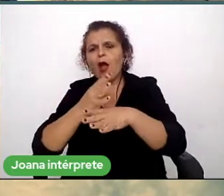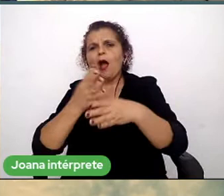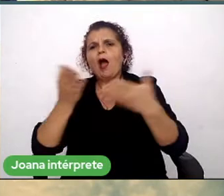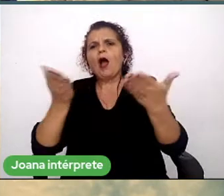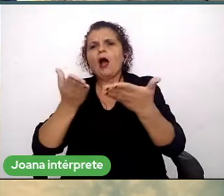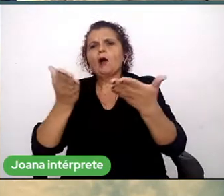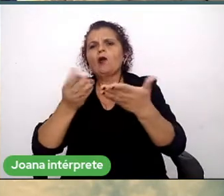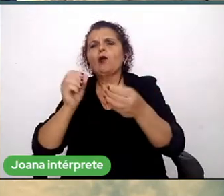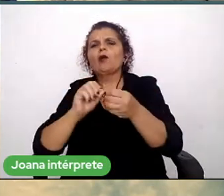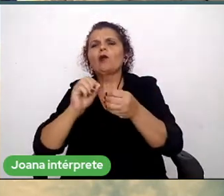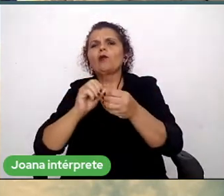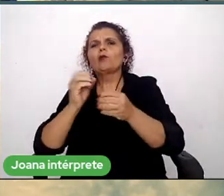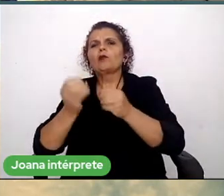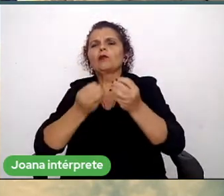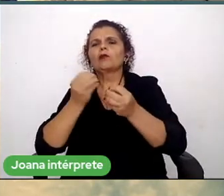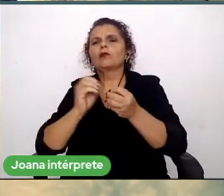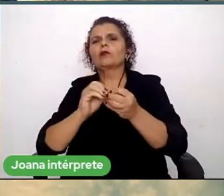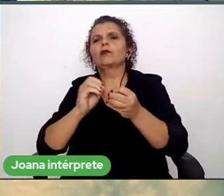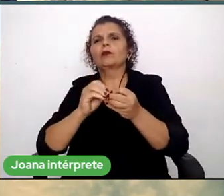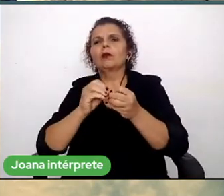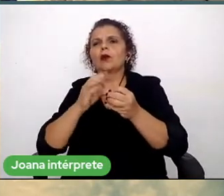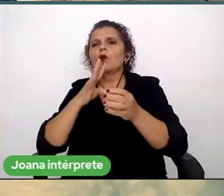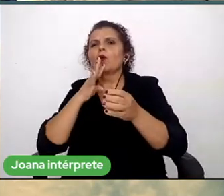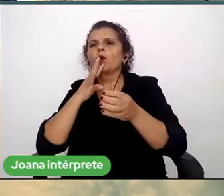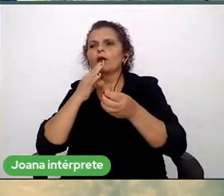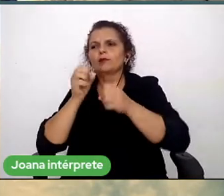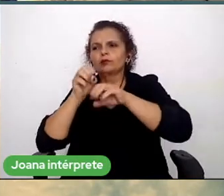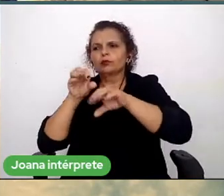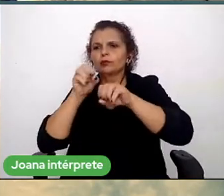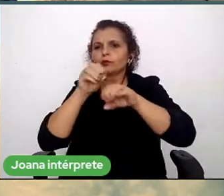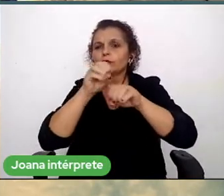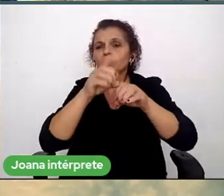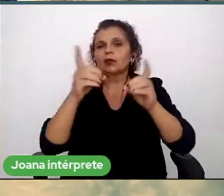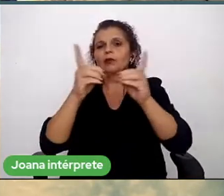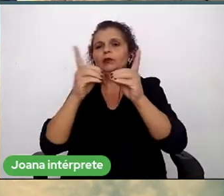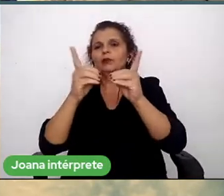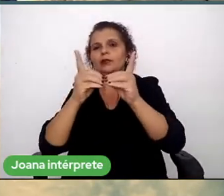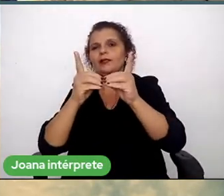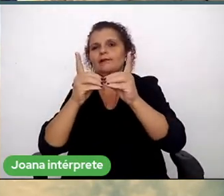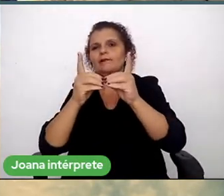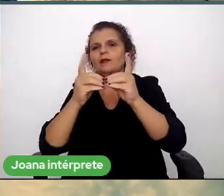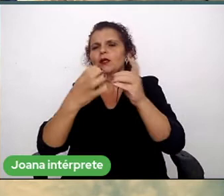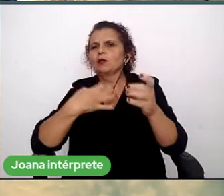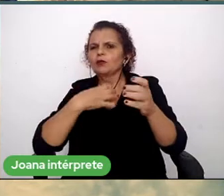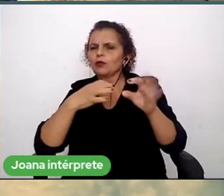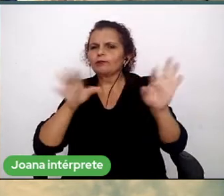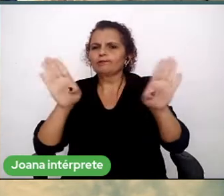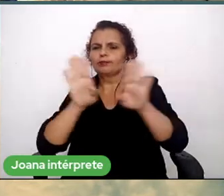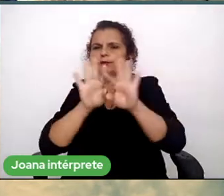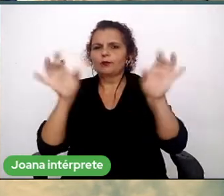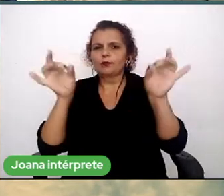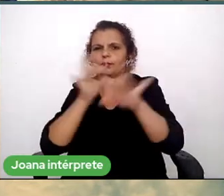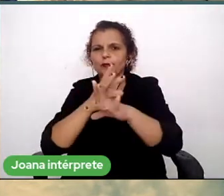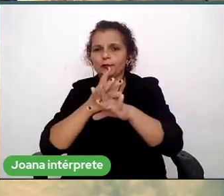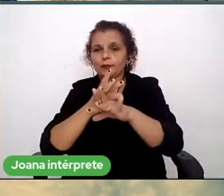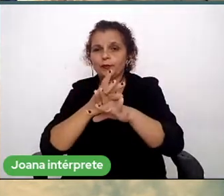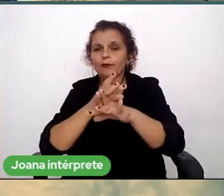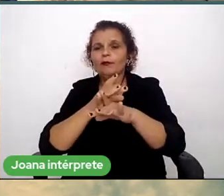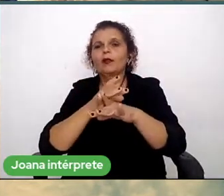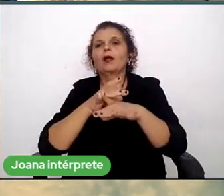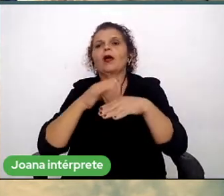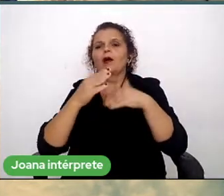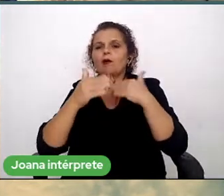passa esse esse conhecimento para nossa cliente e a gente faz e se fecham e a gente vai